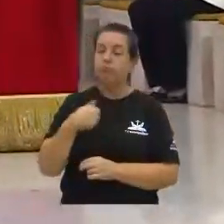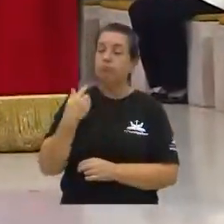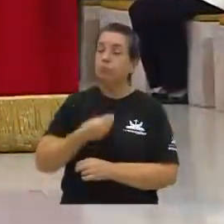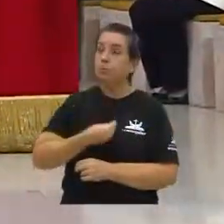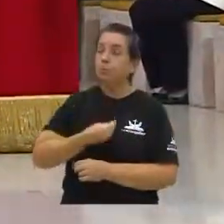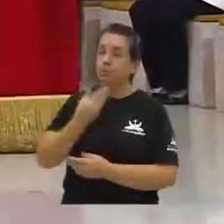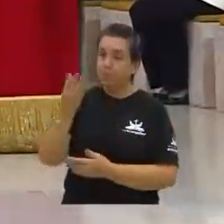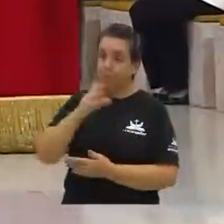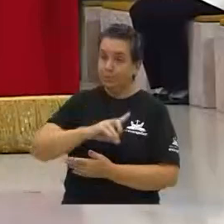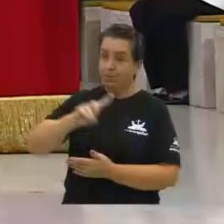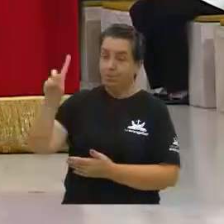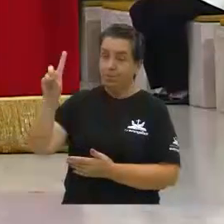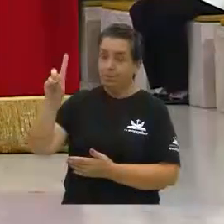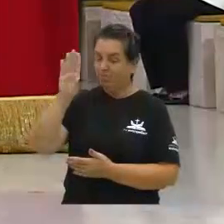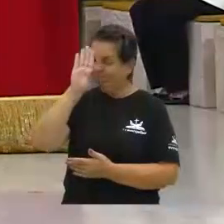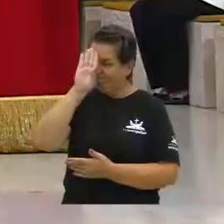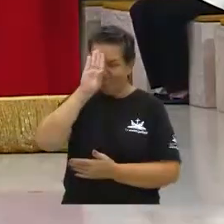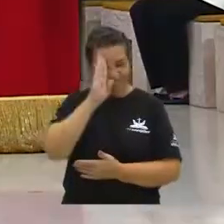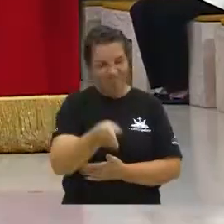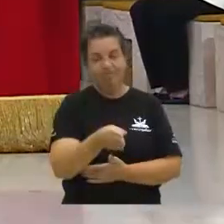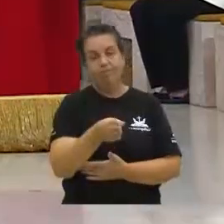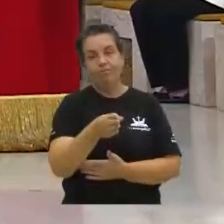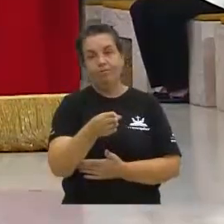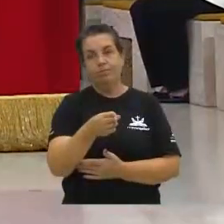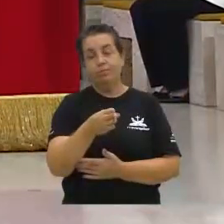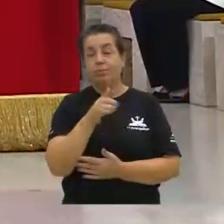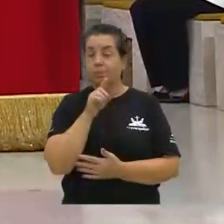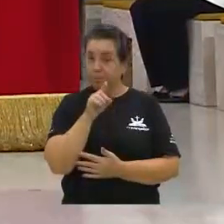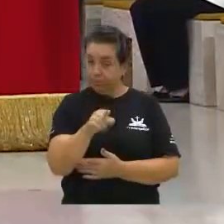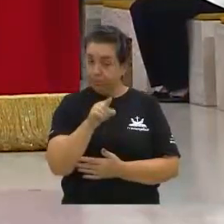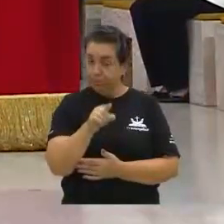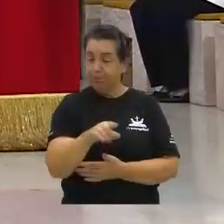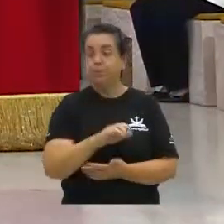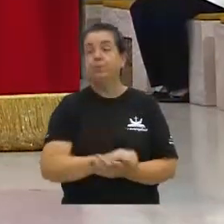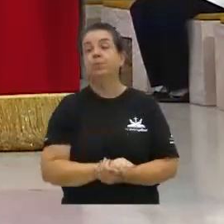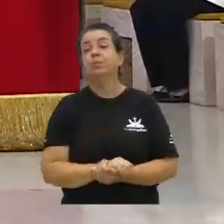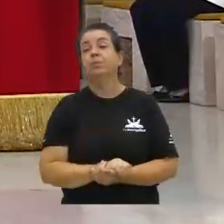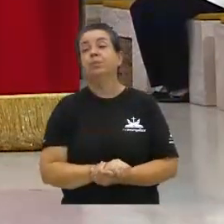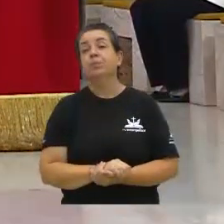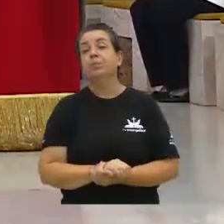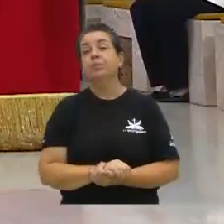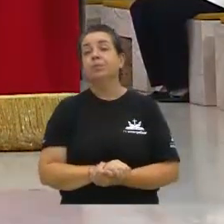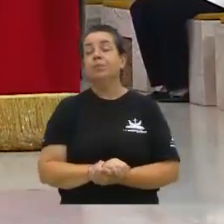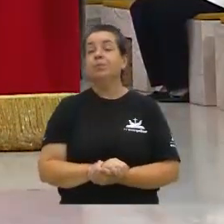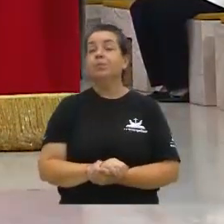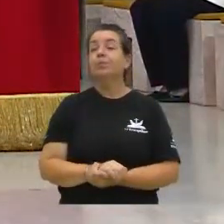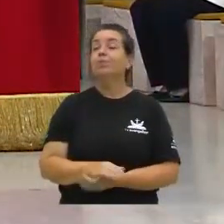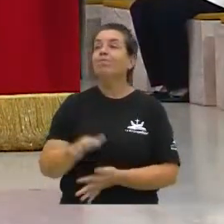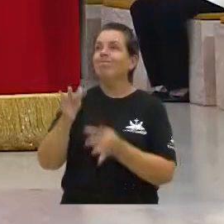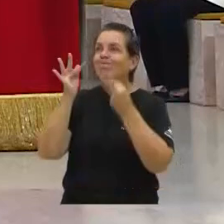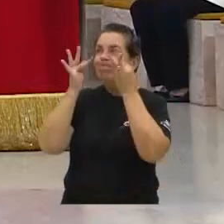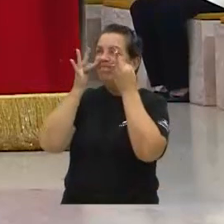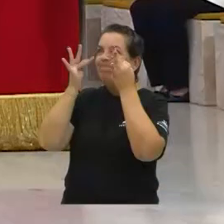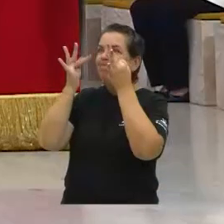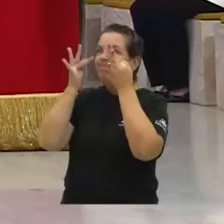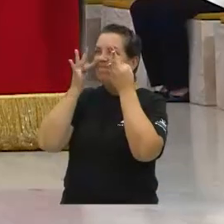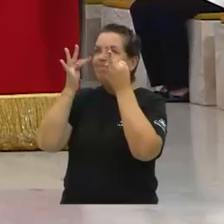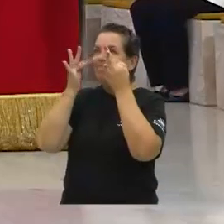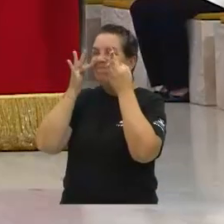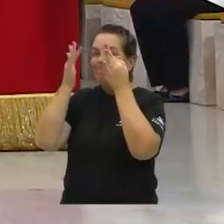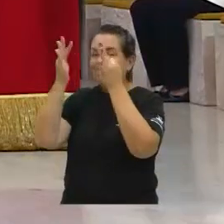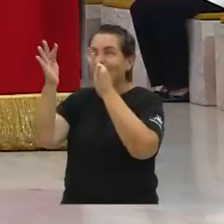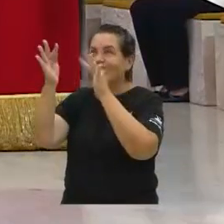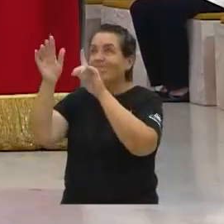Deus. Principalmente, voltando ao início do Evangelho, escutando